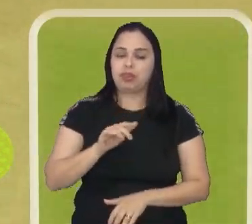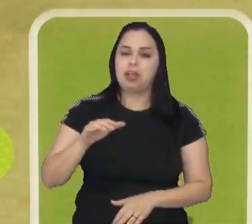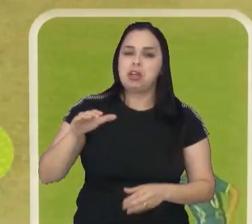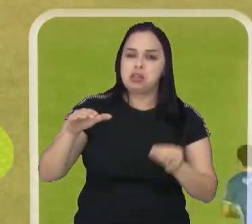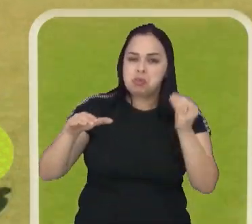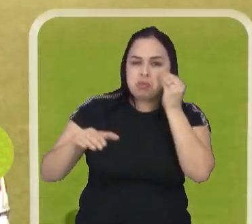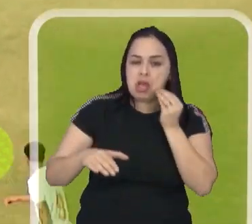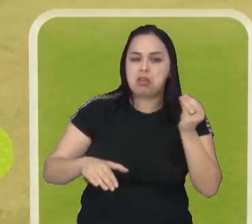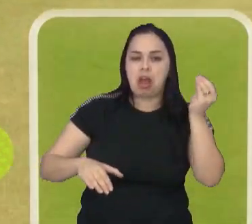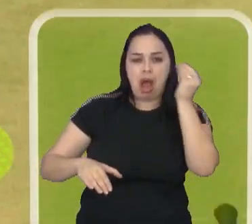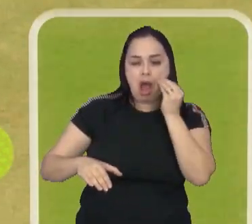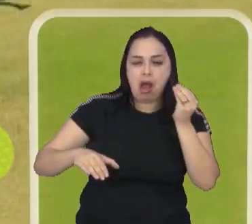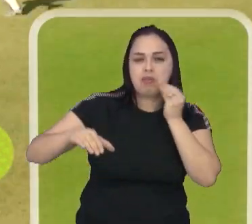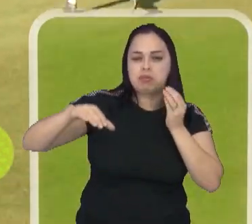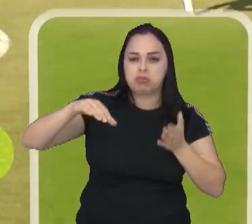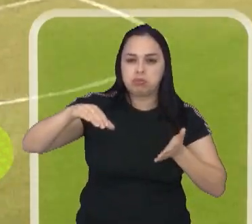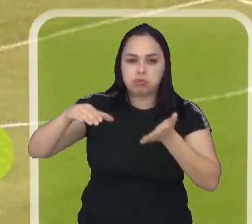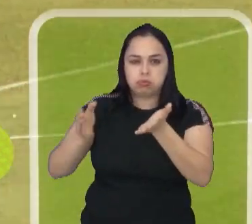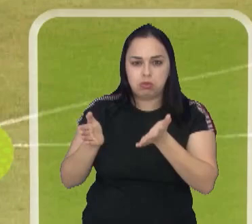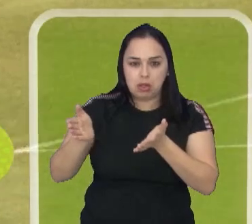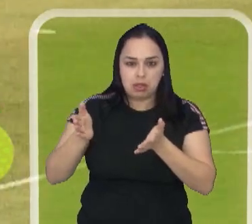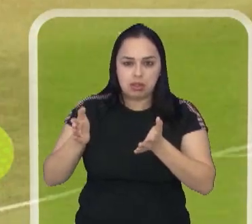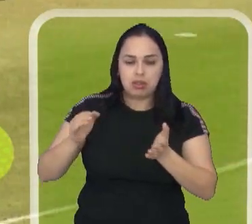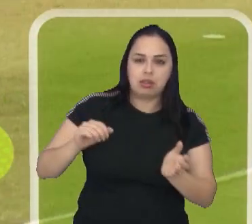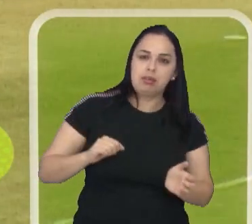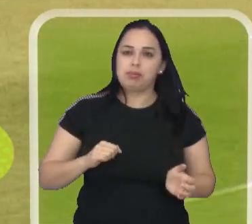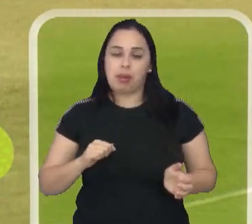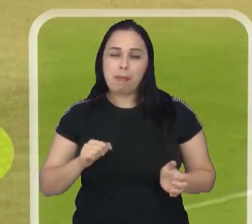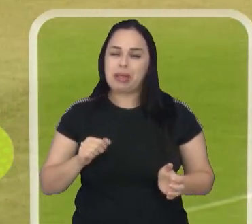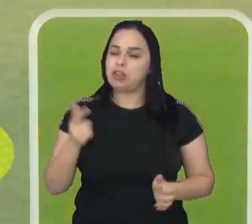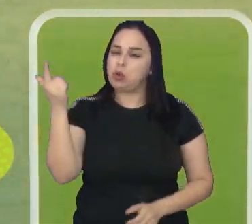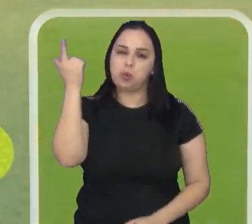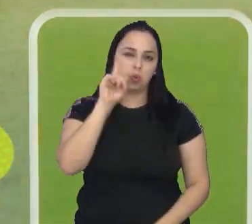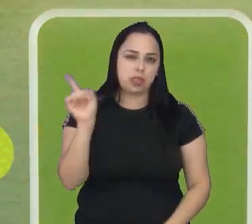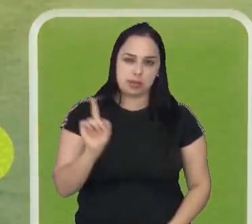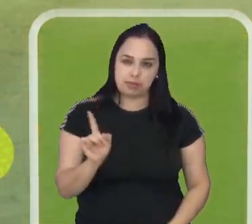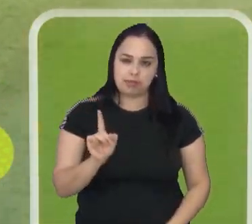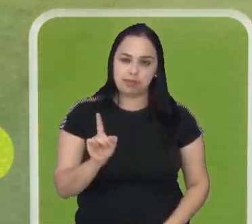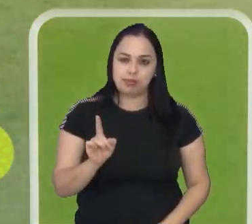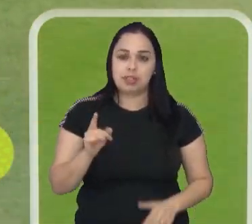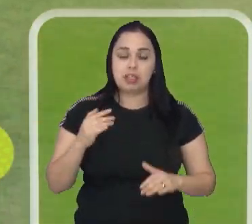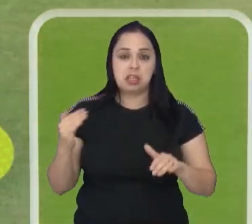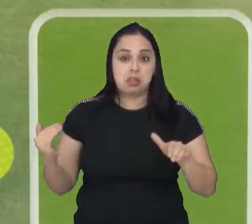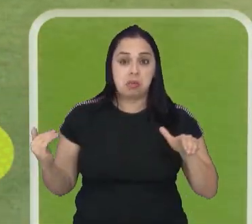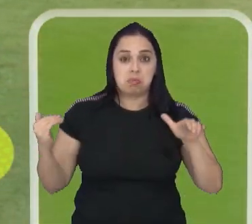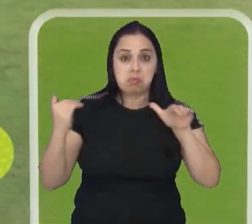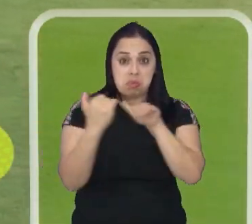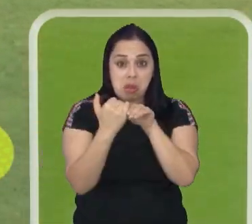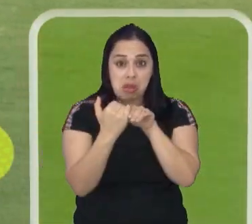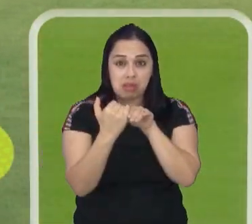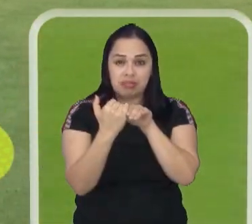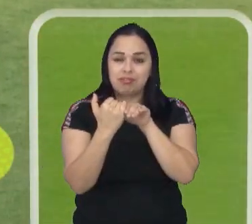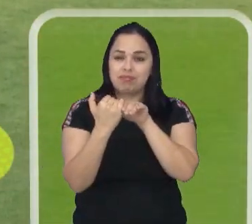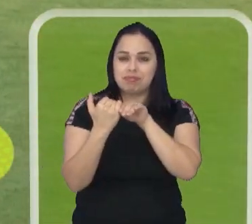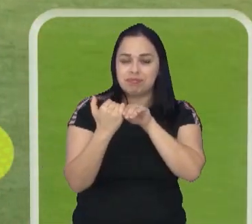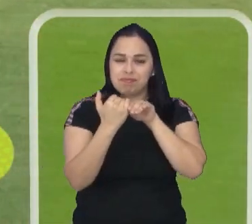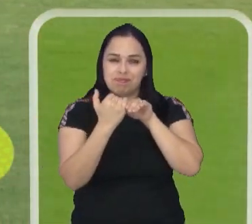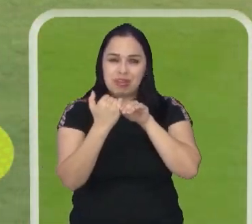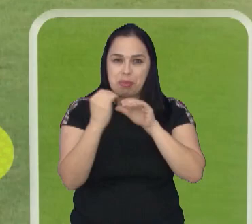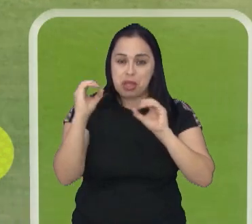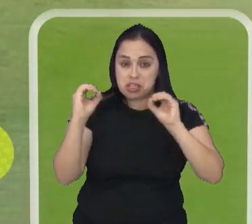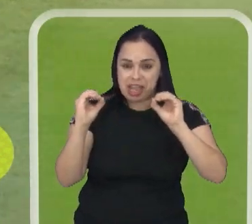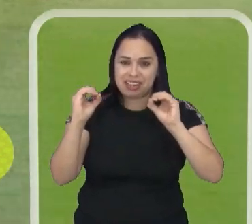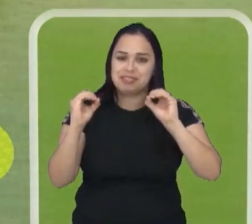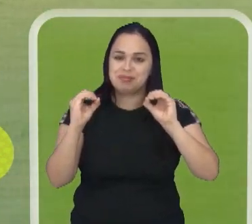tentava algumas jogadas com bolas cruzadas na área, mas sem sucesso. E quando a igualdade parecia ficar também no placar,